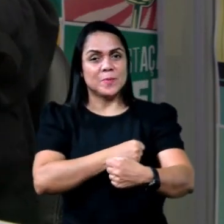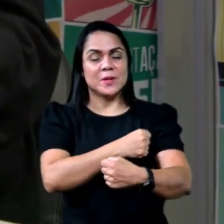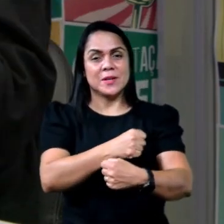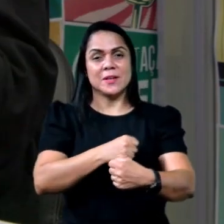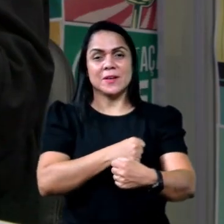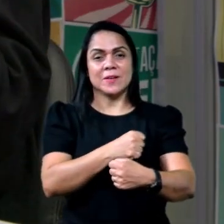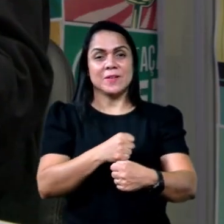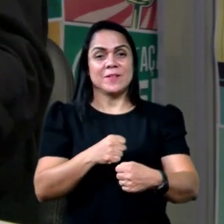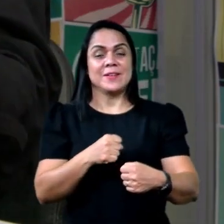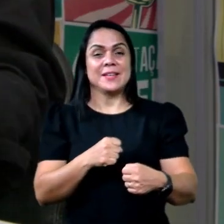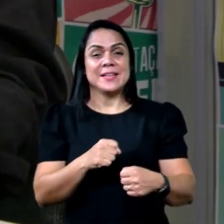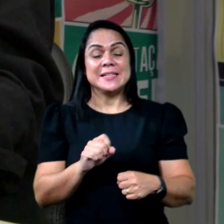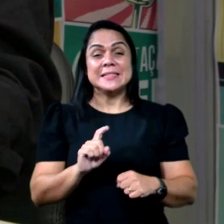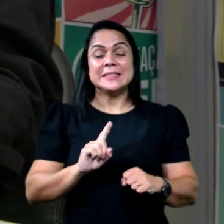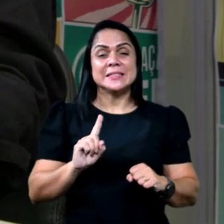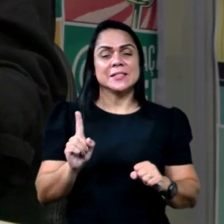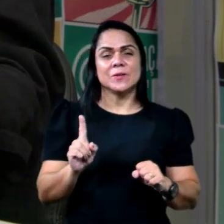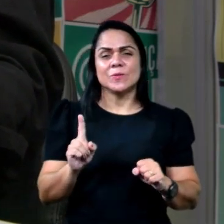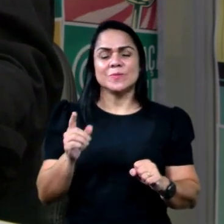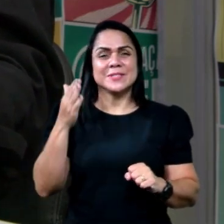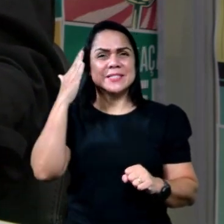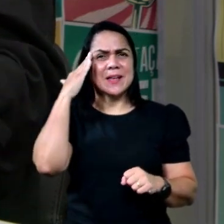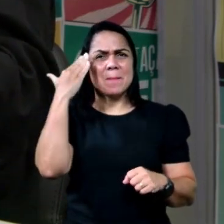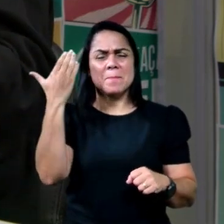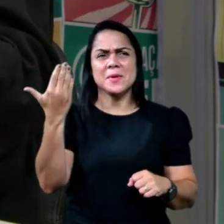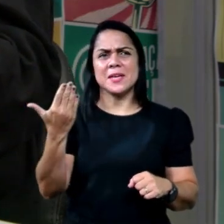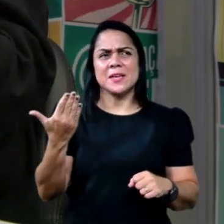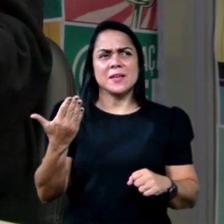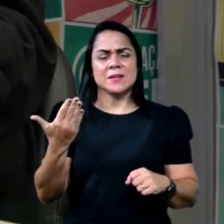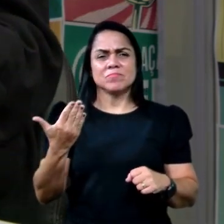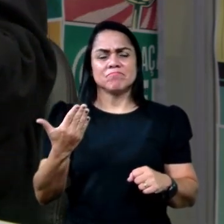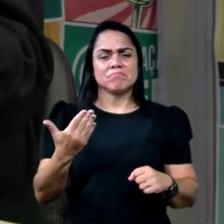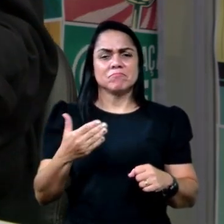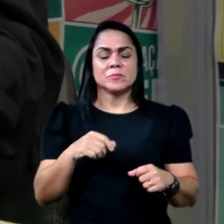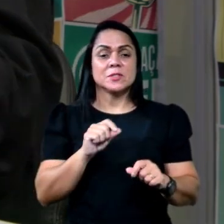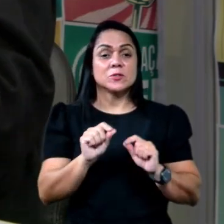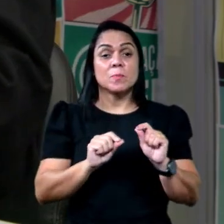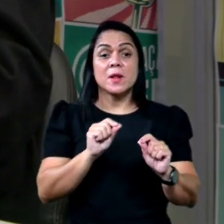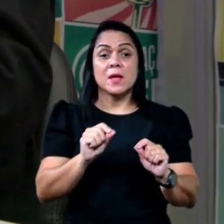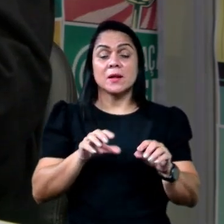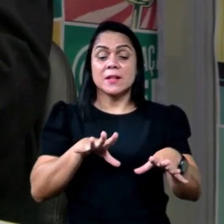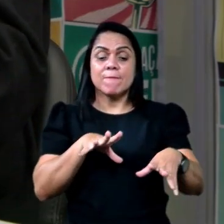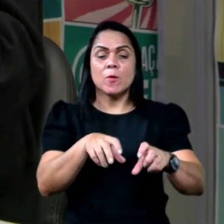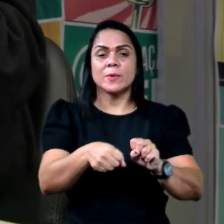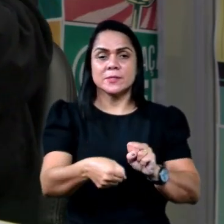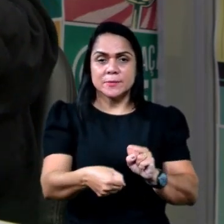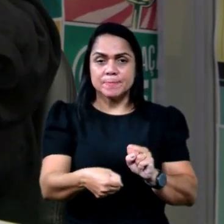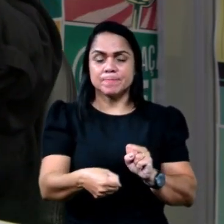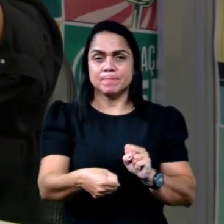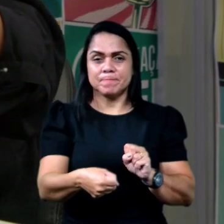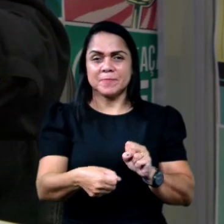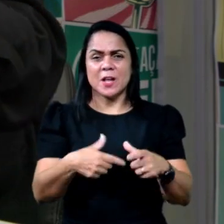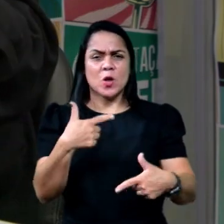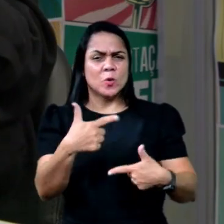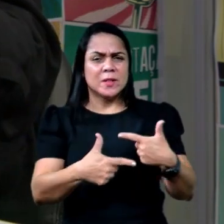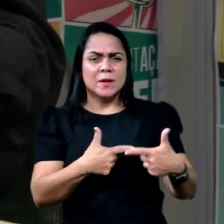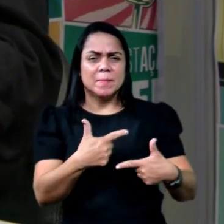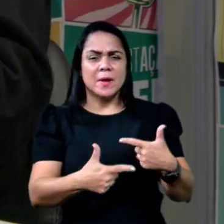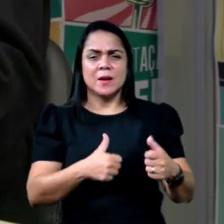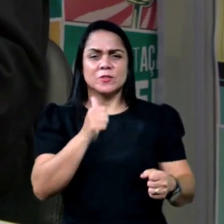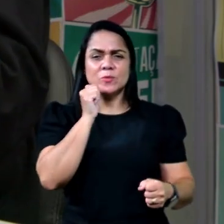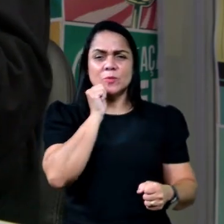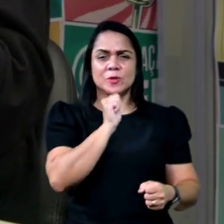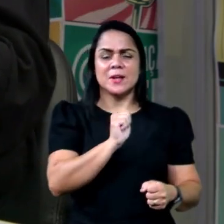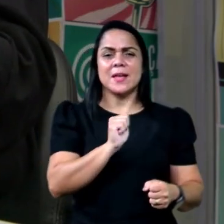sabiam sobre elas durante a nossa formação. Ter apagamento do trabalho de mulheres ou da vivência, existência